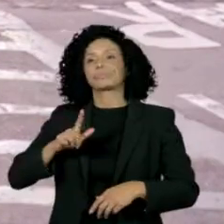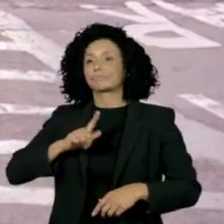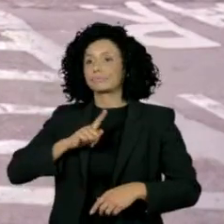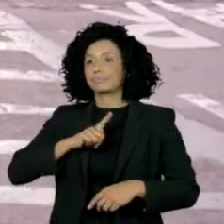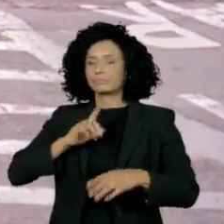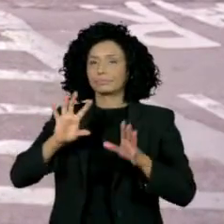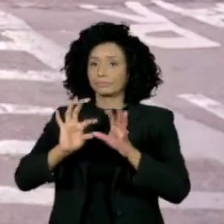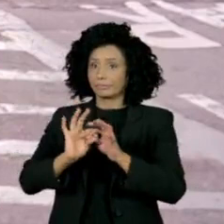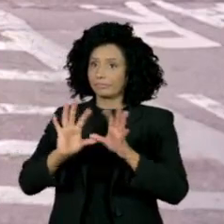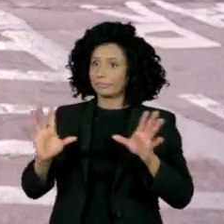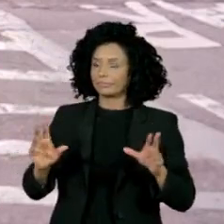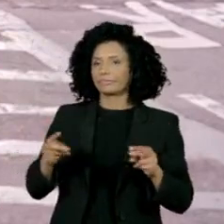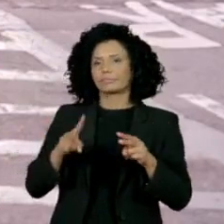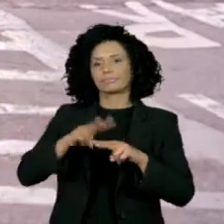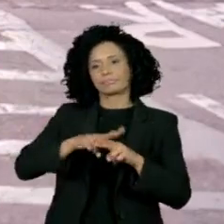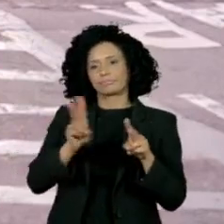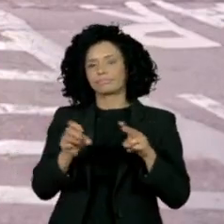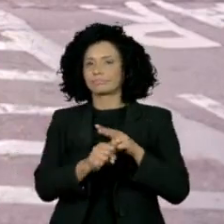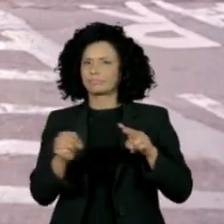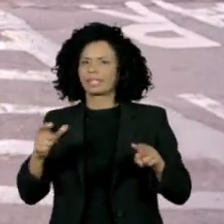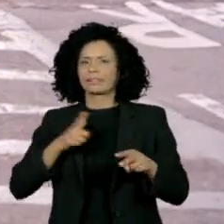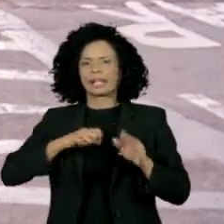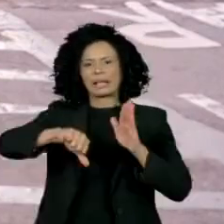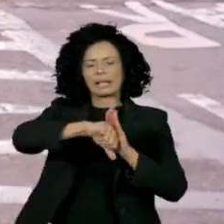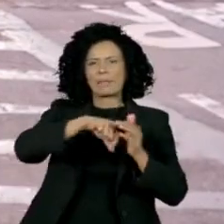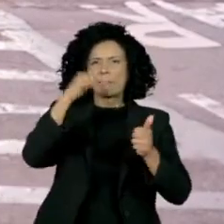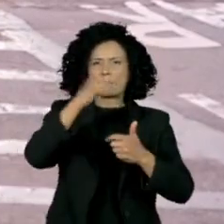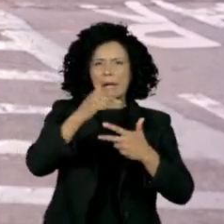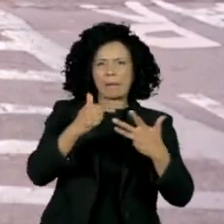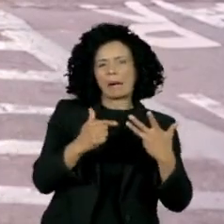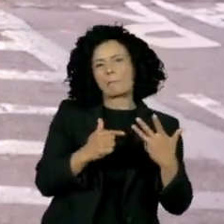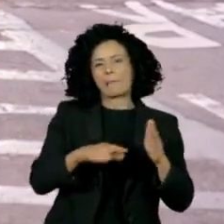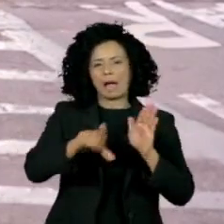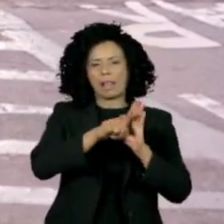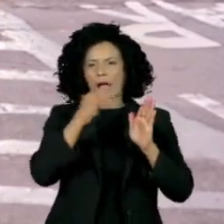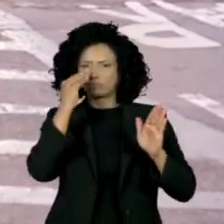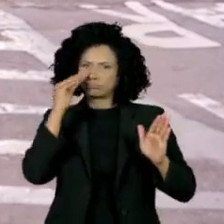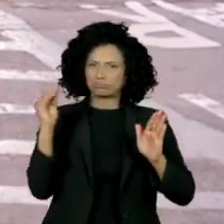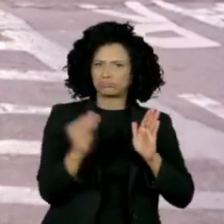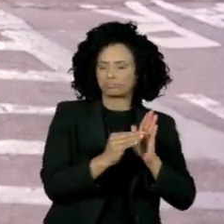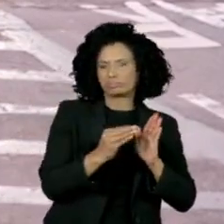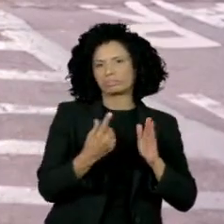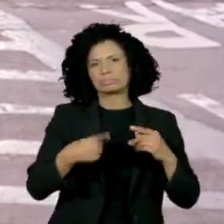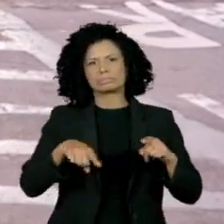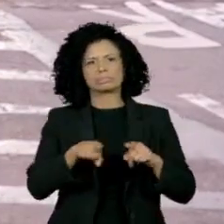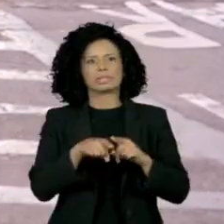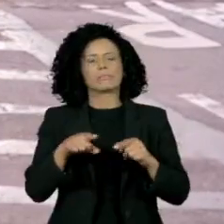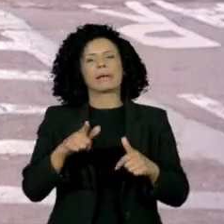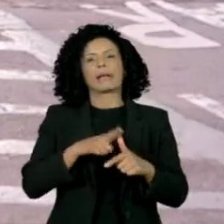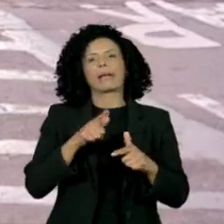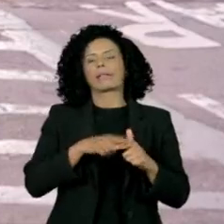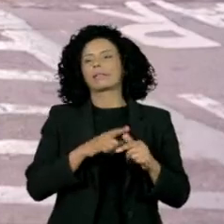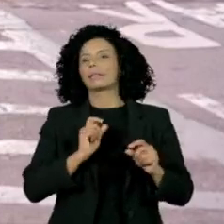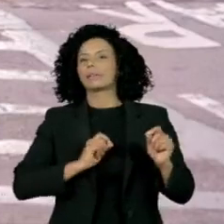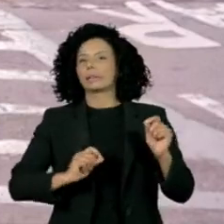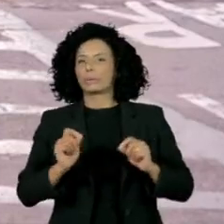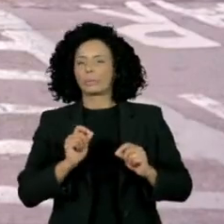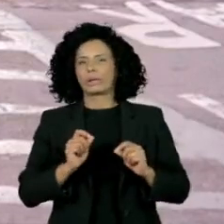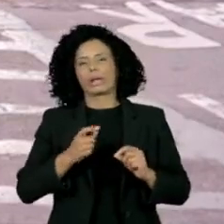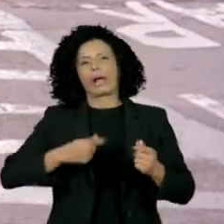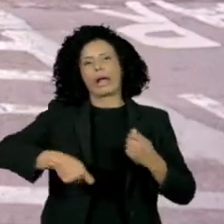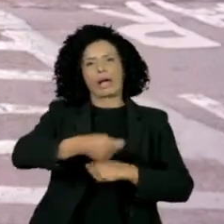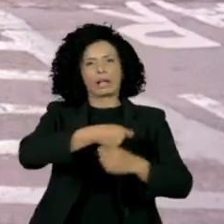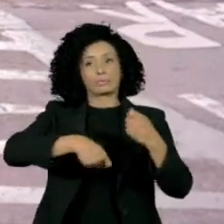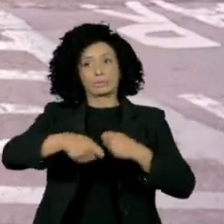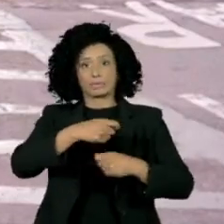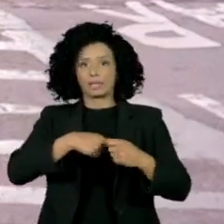pelos crimes de corrupção passiva, prevaricação, advocacia administrativa e tráfico de influência. Na noite desta